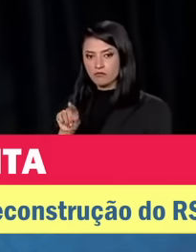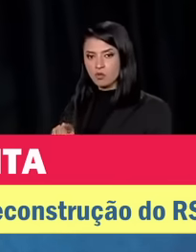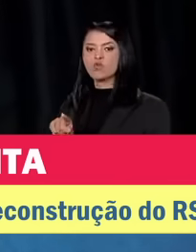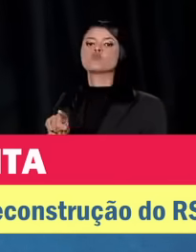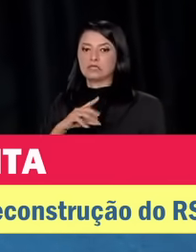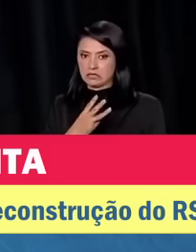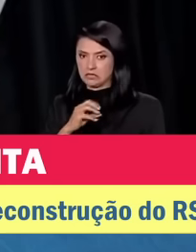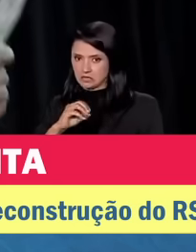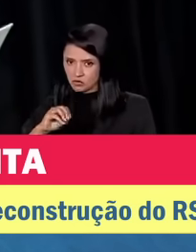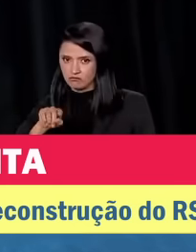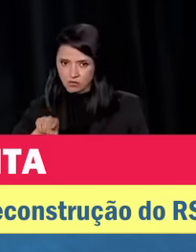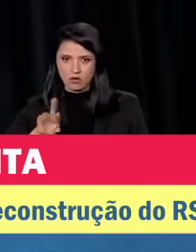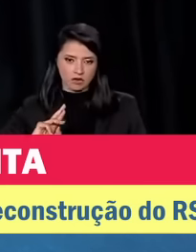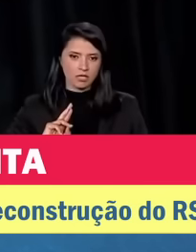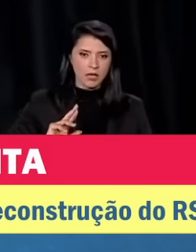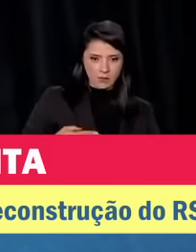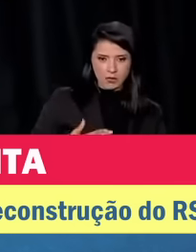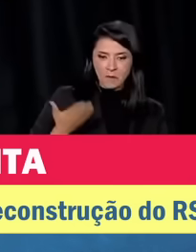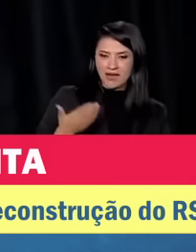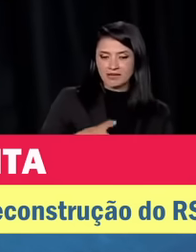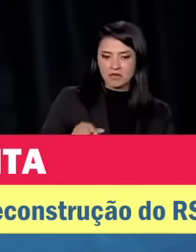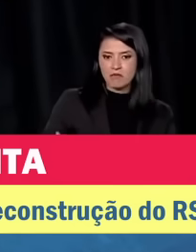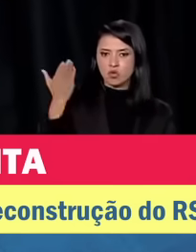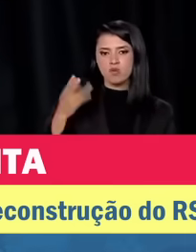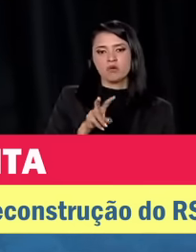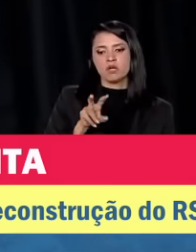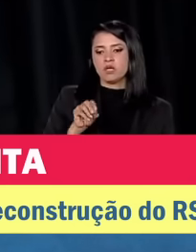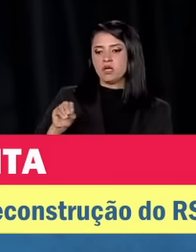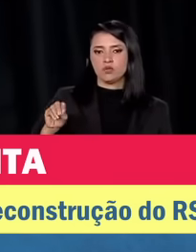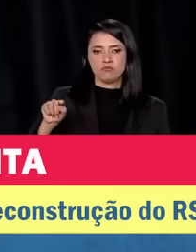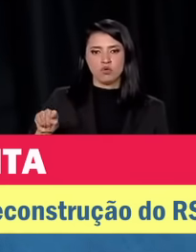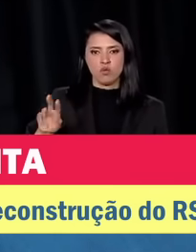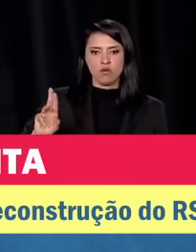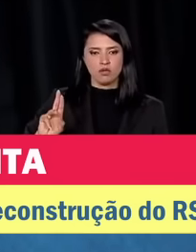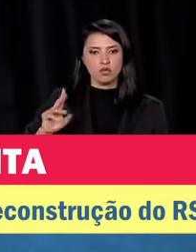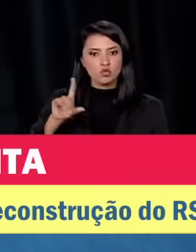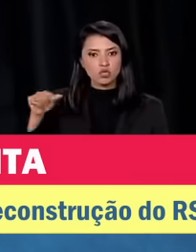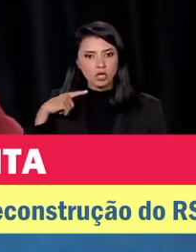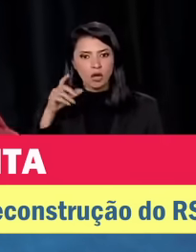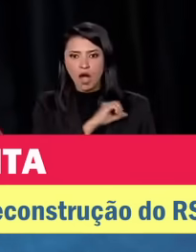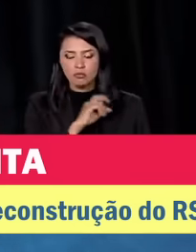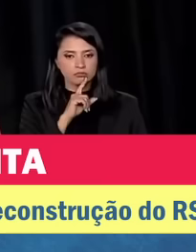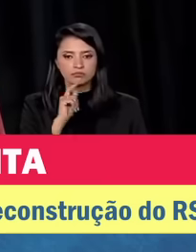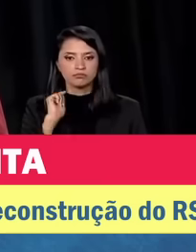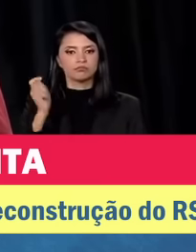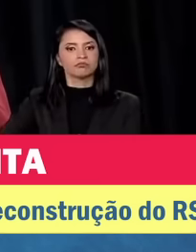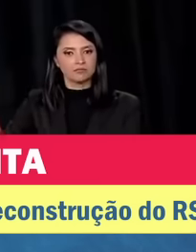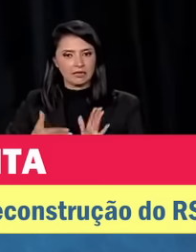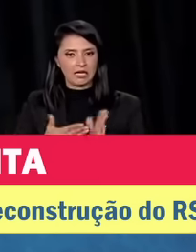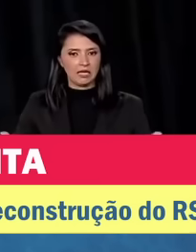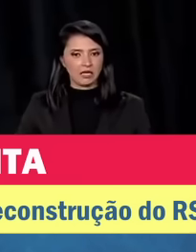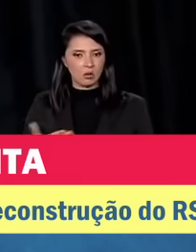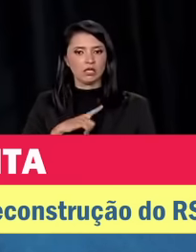R$ 300 mil. Municípios de mais de 100 mil habitantes, R$ 500 mil, em menos de 24 horas. Até o momento,